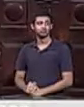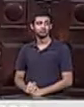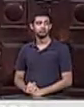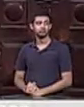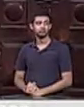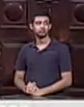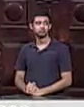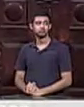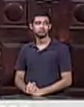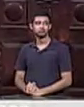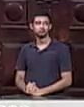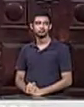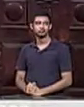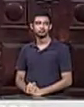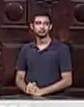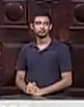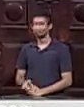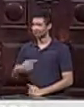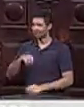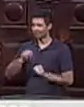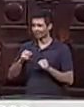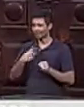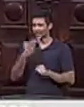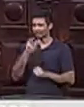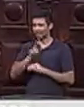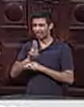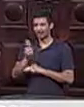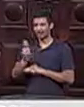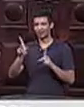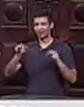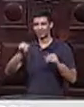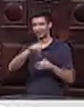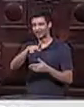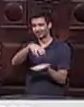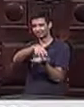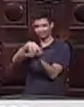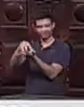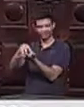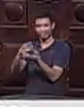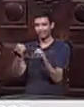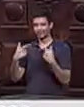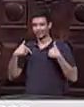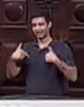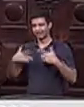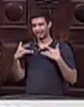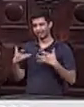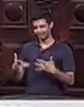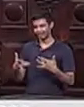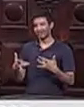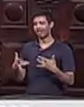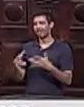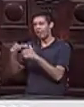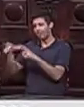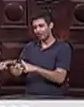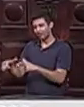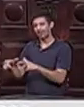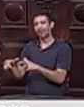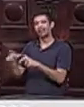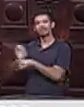de princípio da subsidiariedade, onde essas entidades ocuparam por longa manos o lugar do Estado,